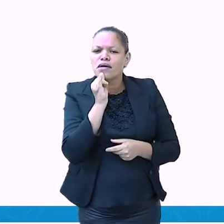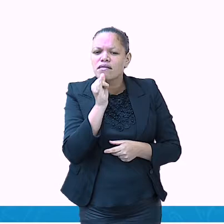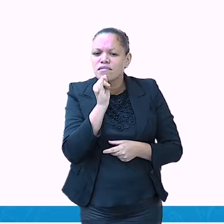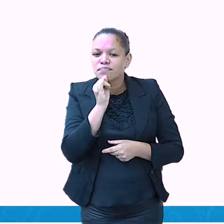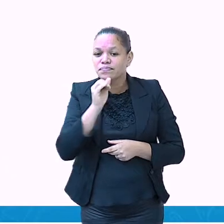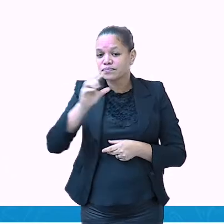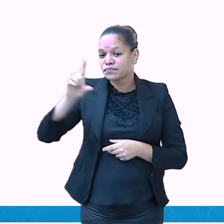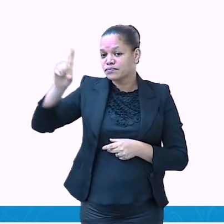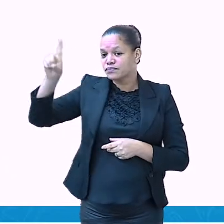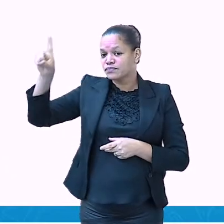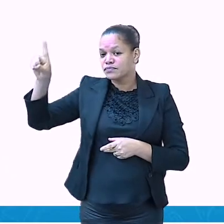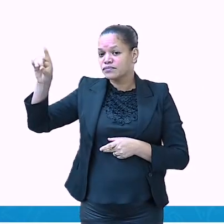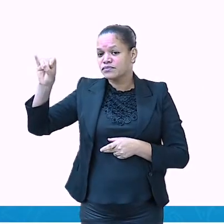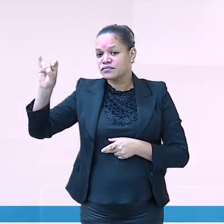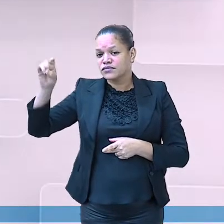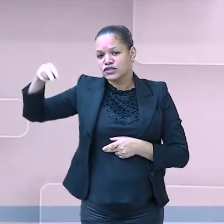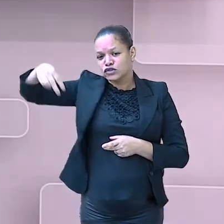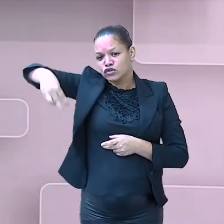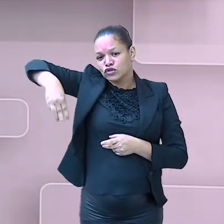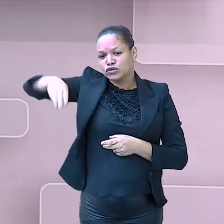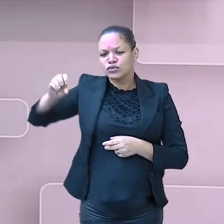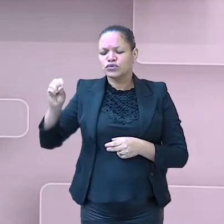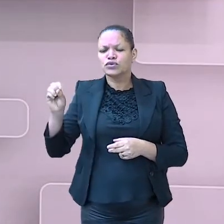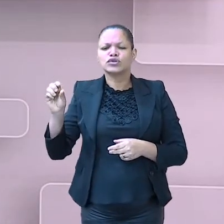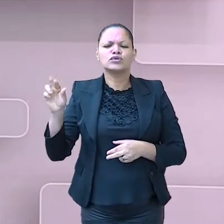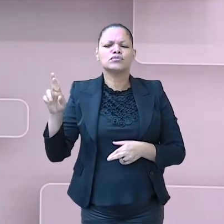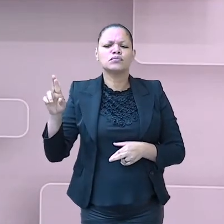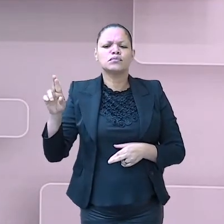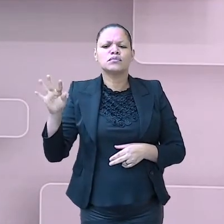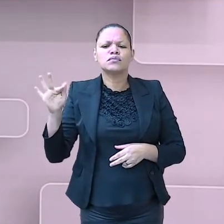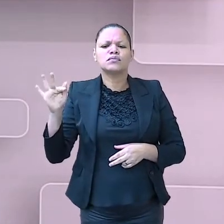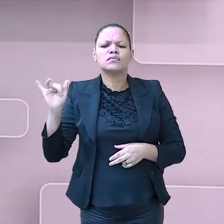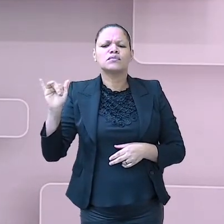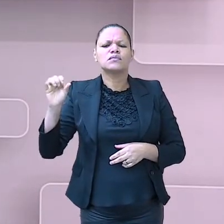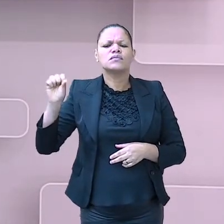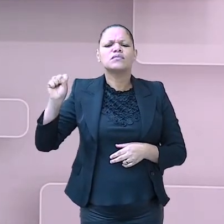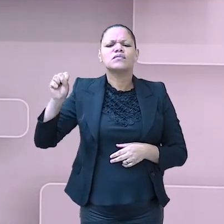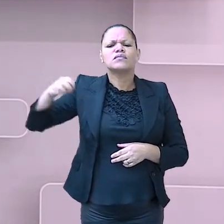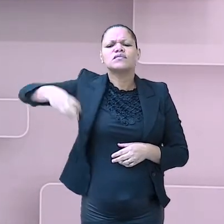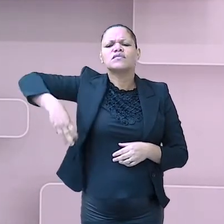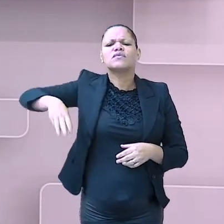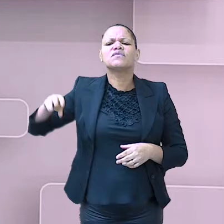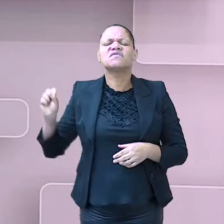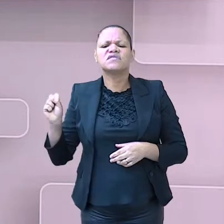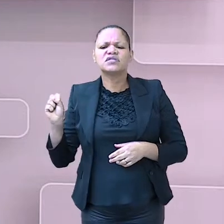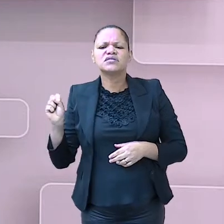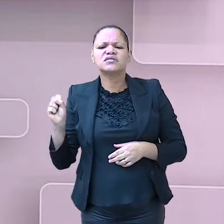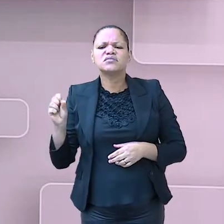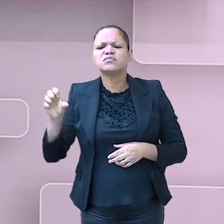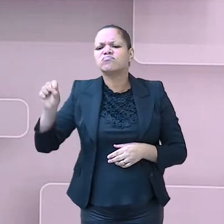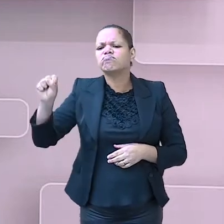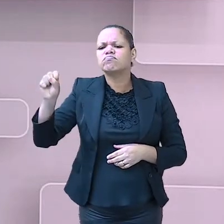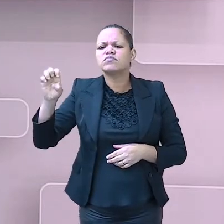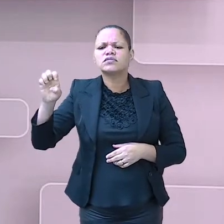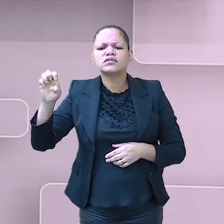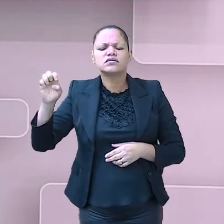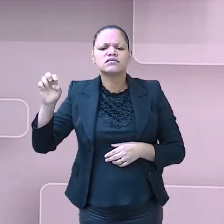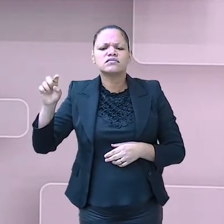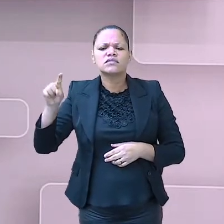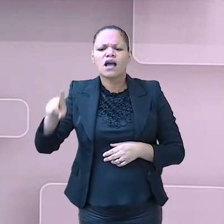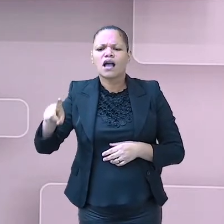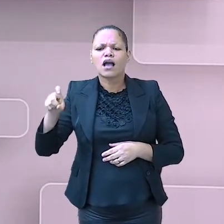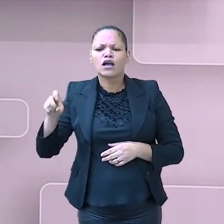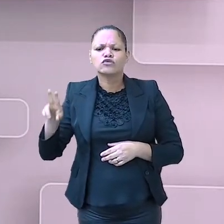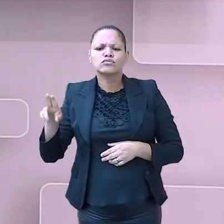forma do corpo mesmo, o animal macho da fêmea. Por exemplo,